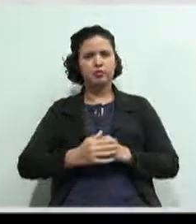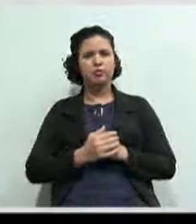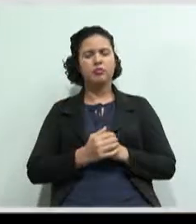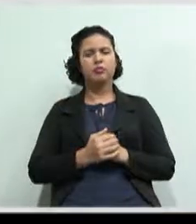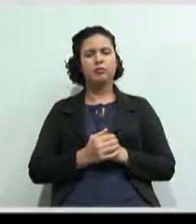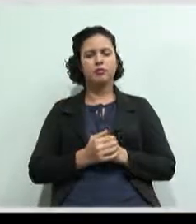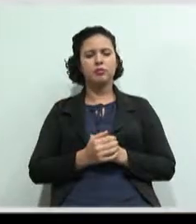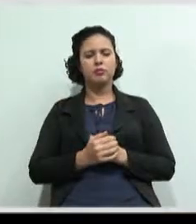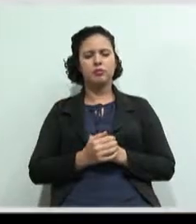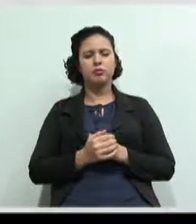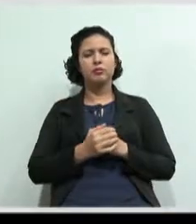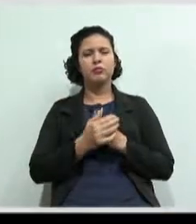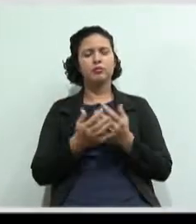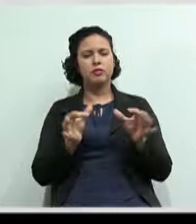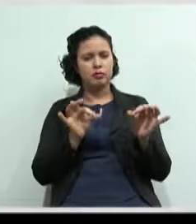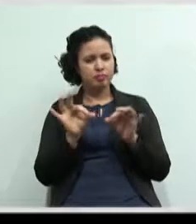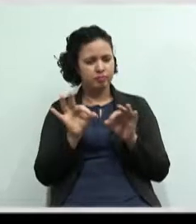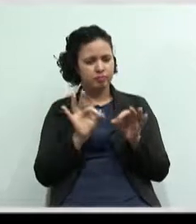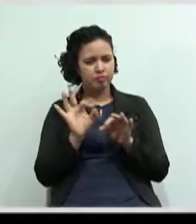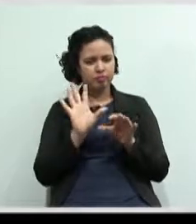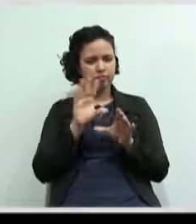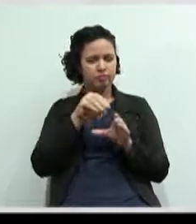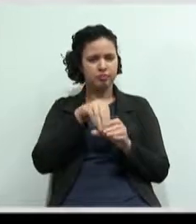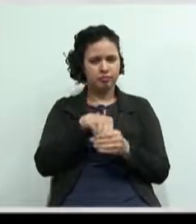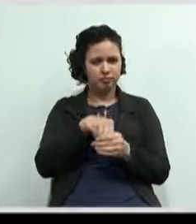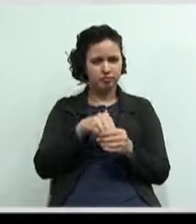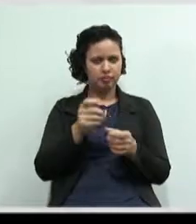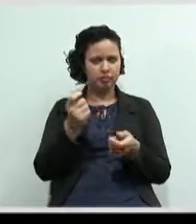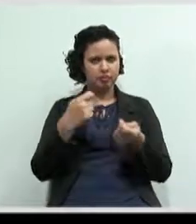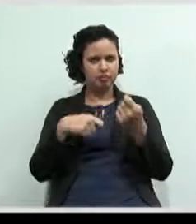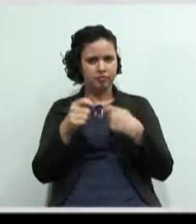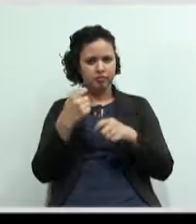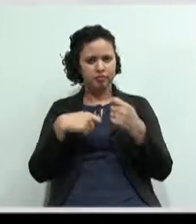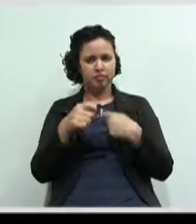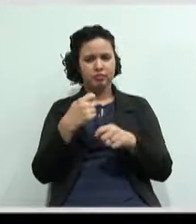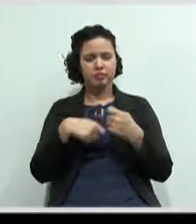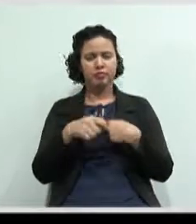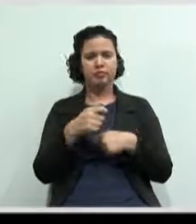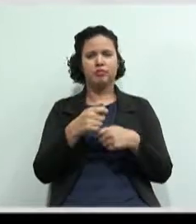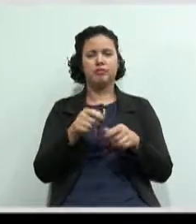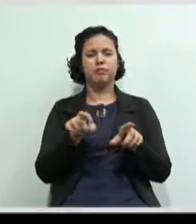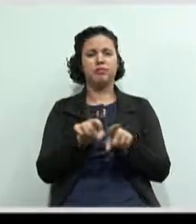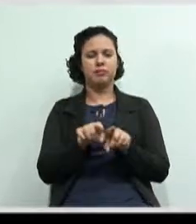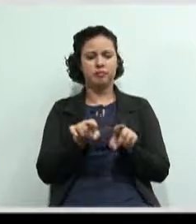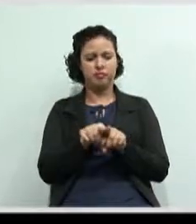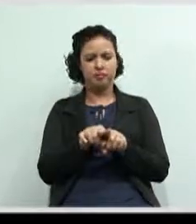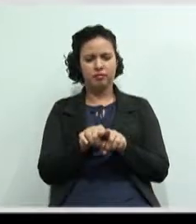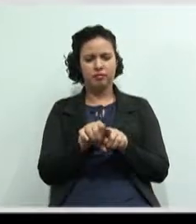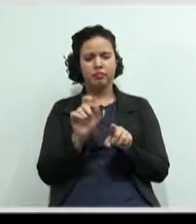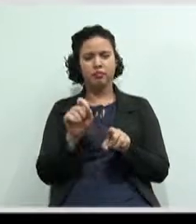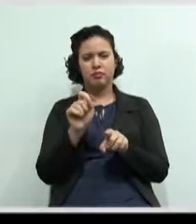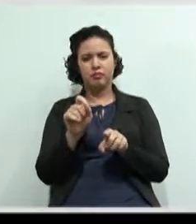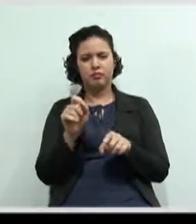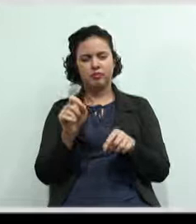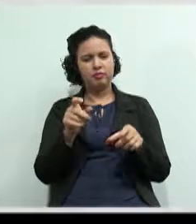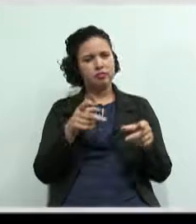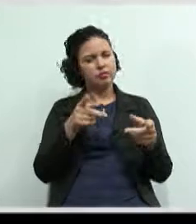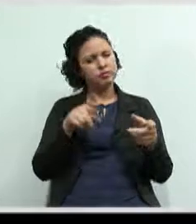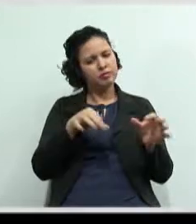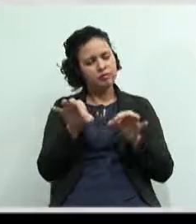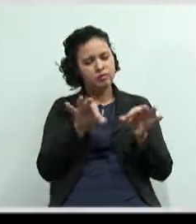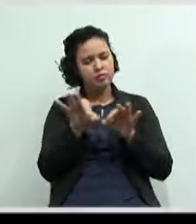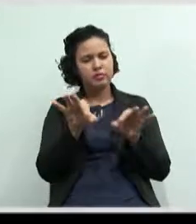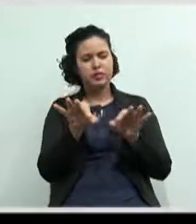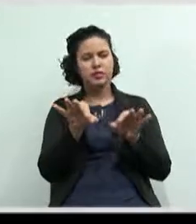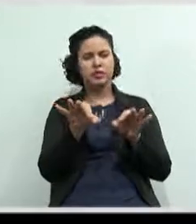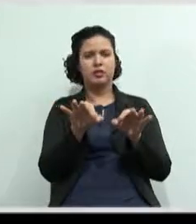o planejamento faz parte das funções administrativas ou funções do administrador, que são elas: planejar,